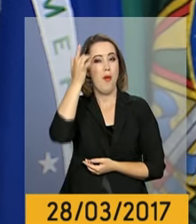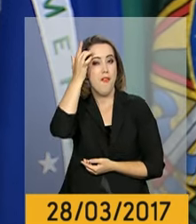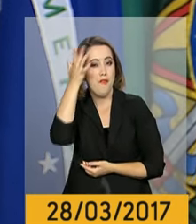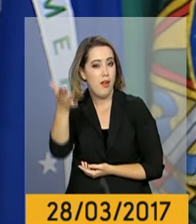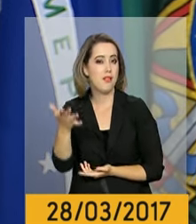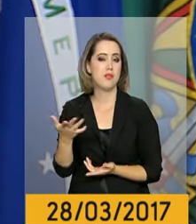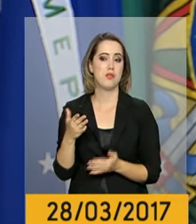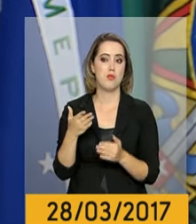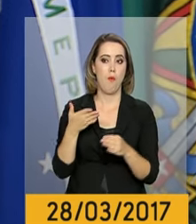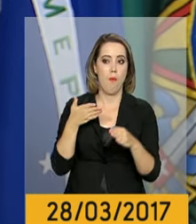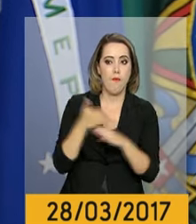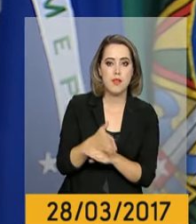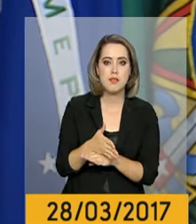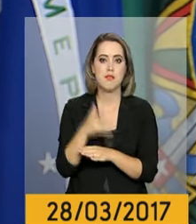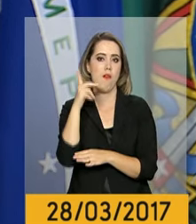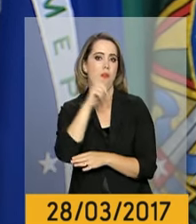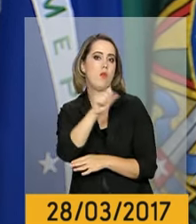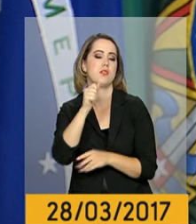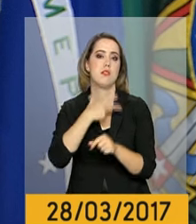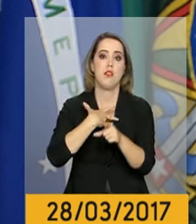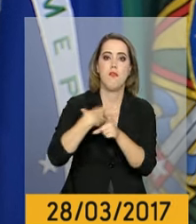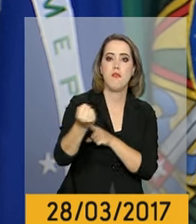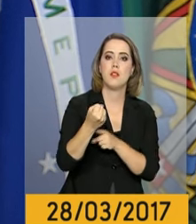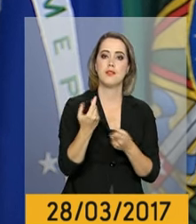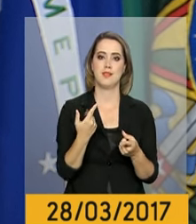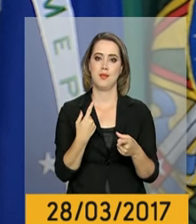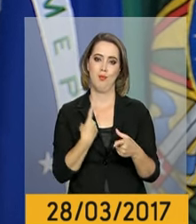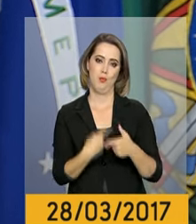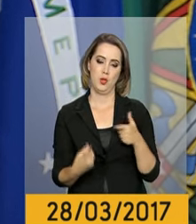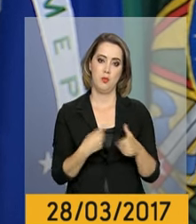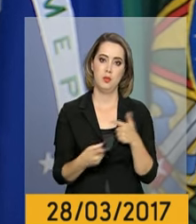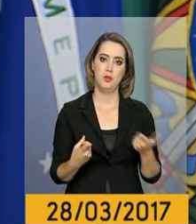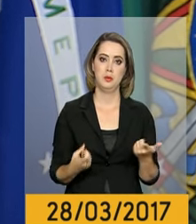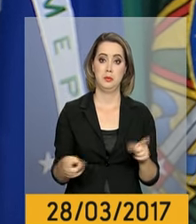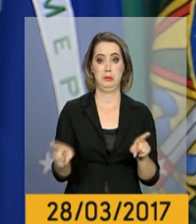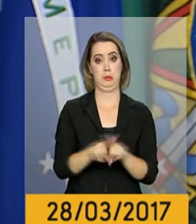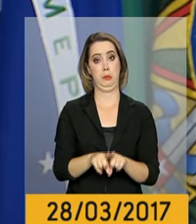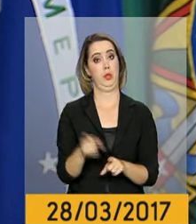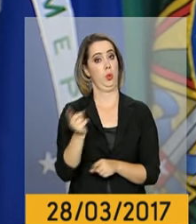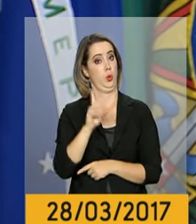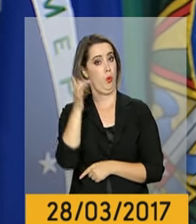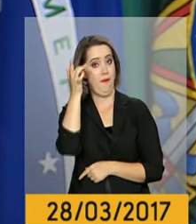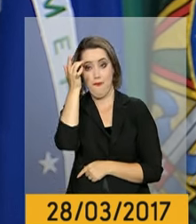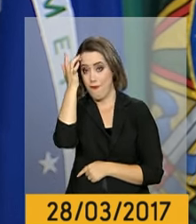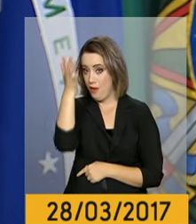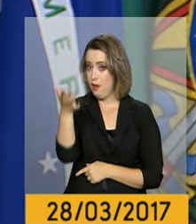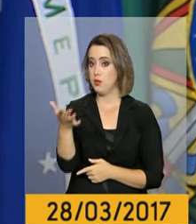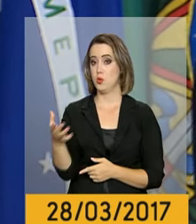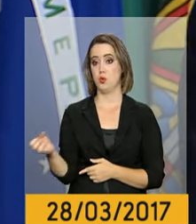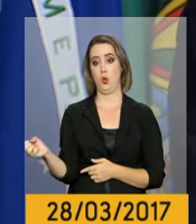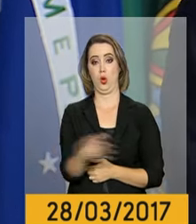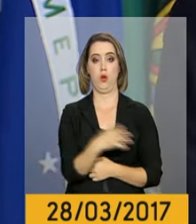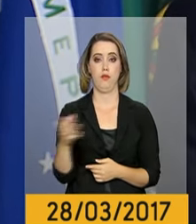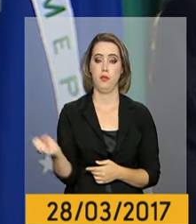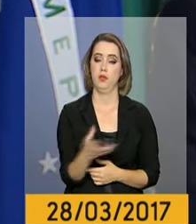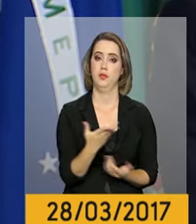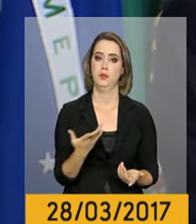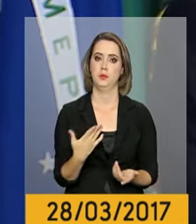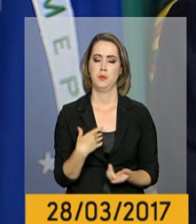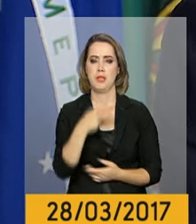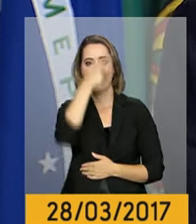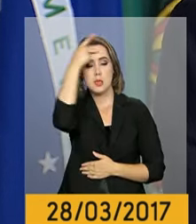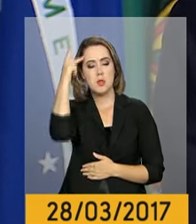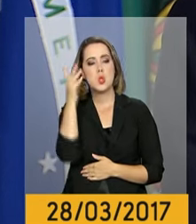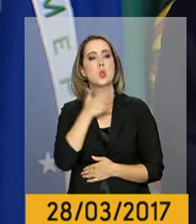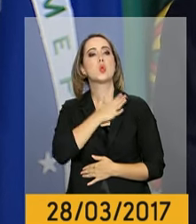vencer obstáculos especialmente não é fácil modernizar as pessoas têm um apego muito grande a